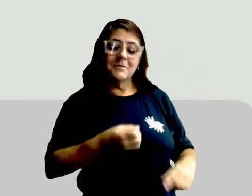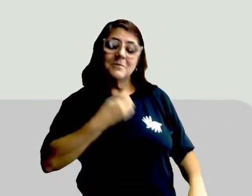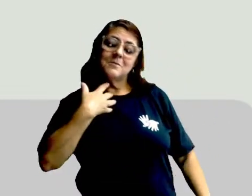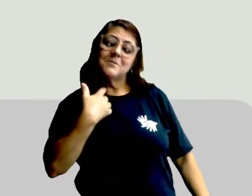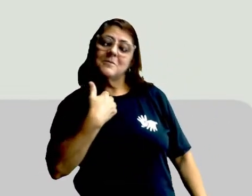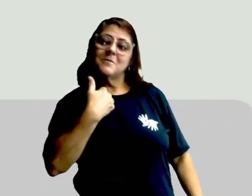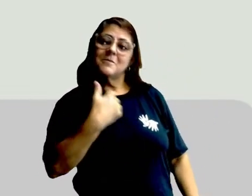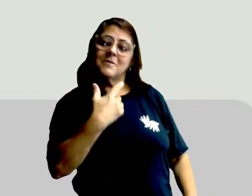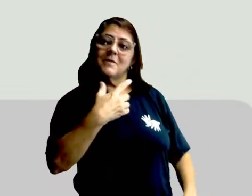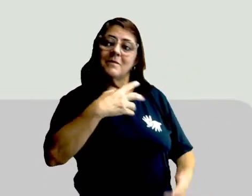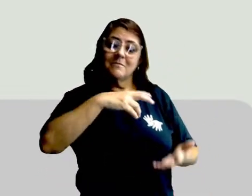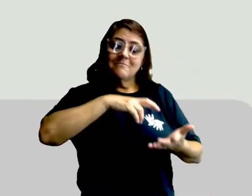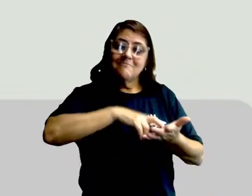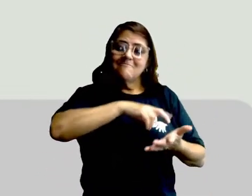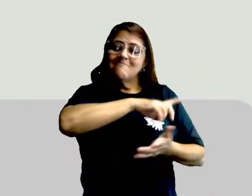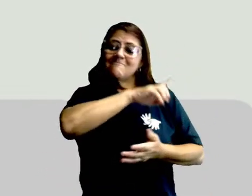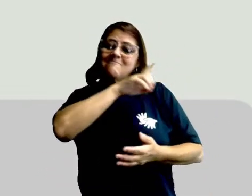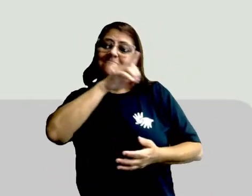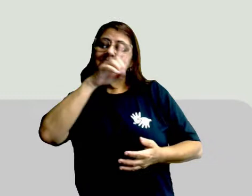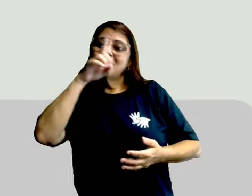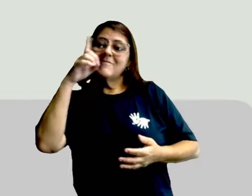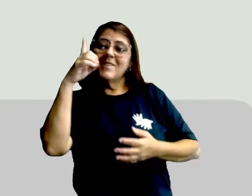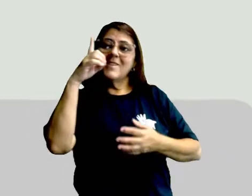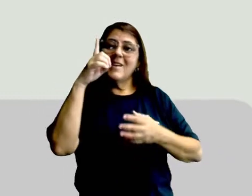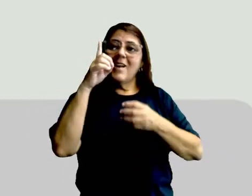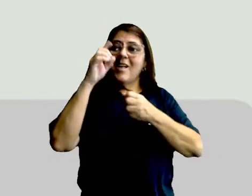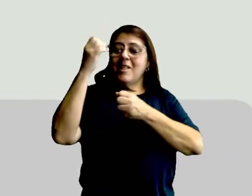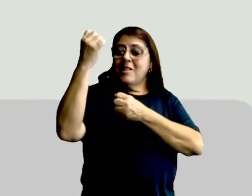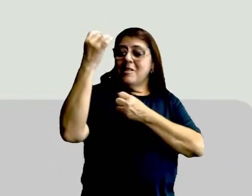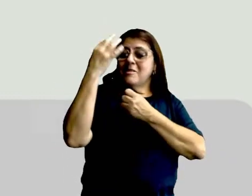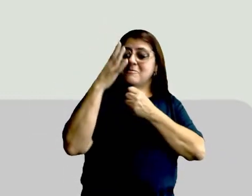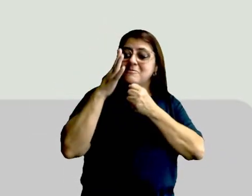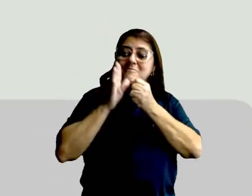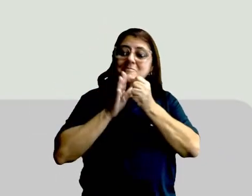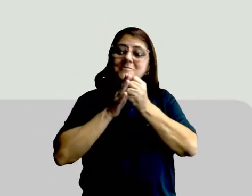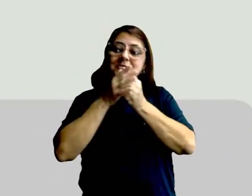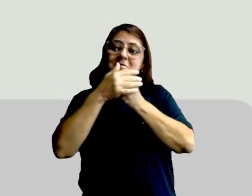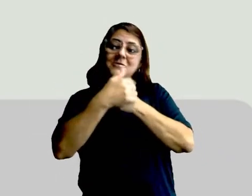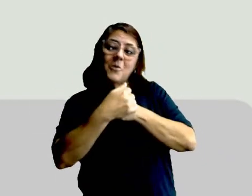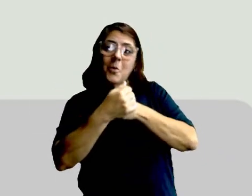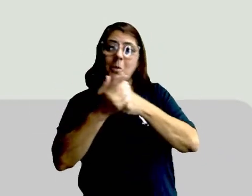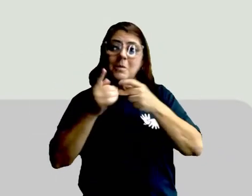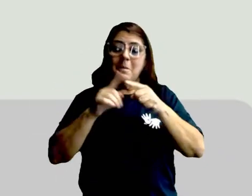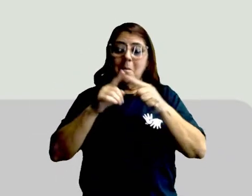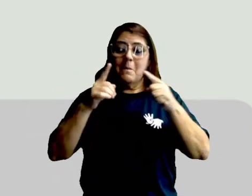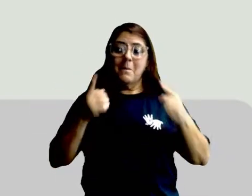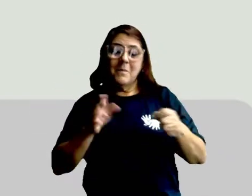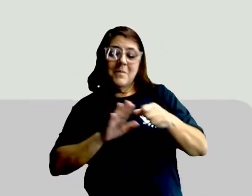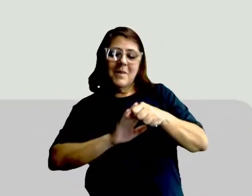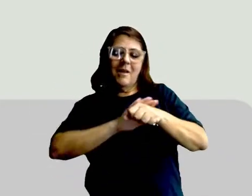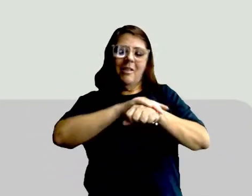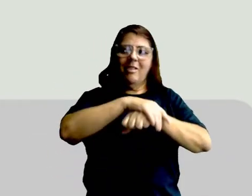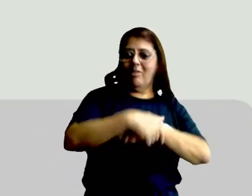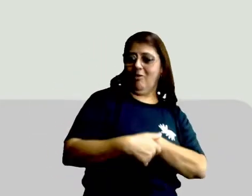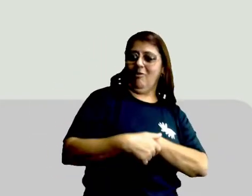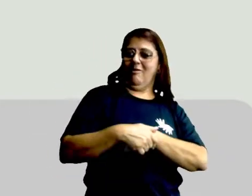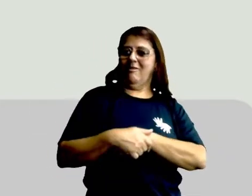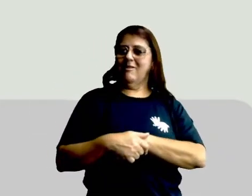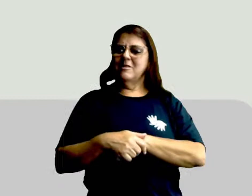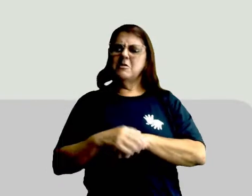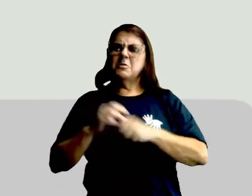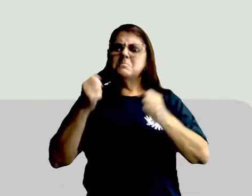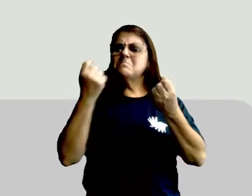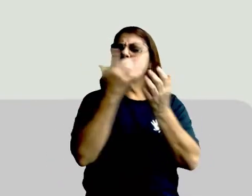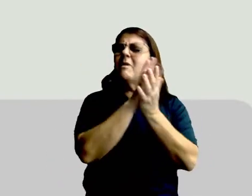de dia a sua luz nos esconde, mas de noite a gente bota para quebrar e